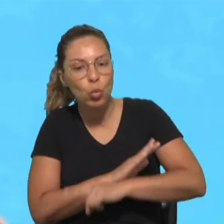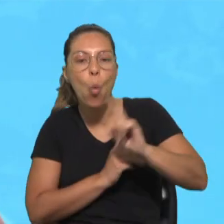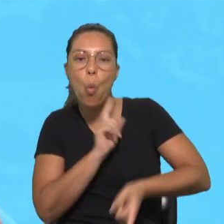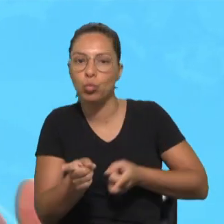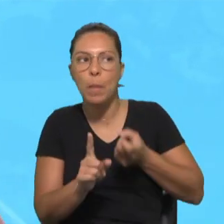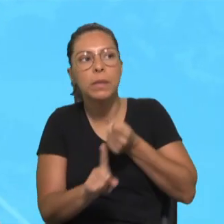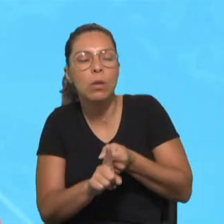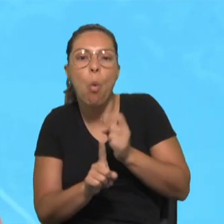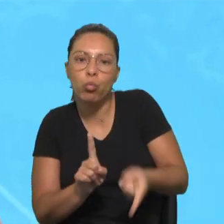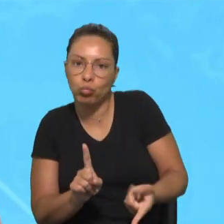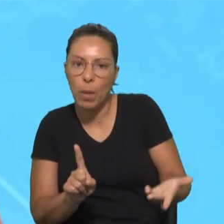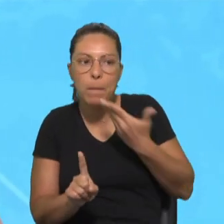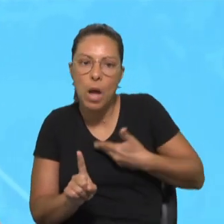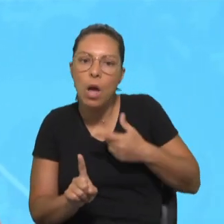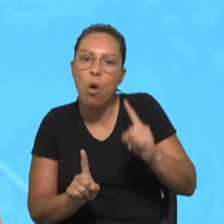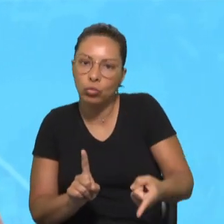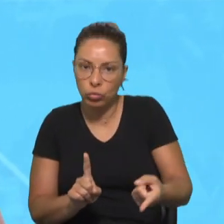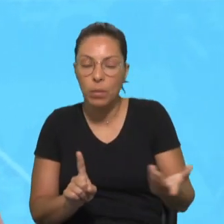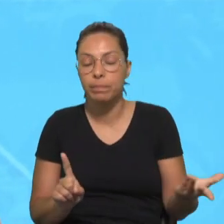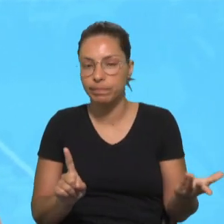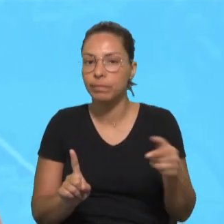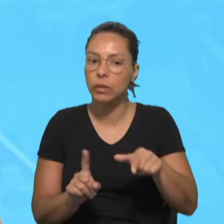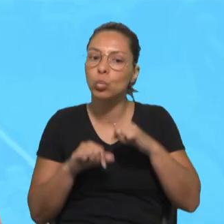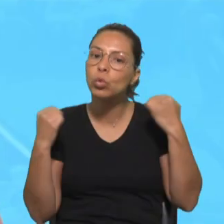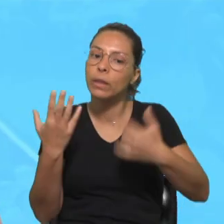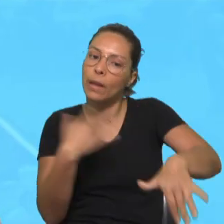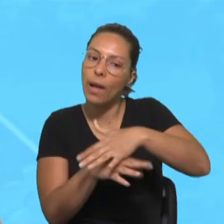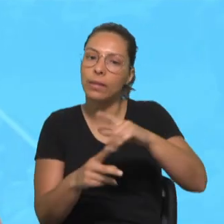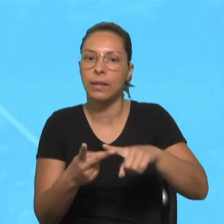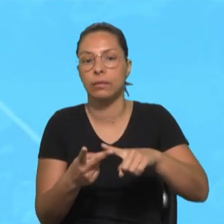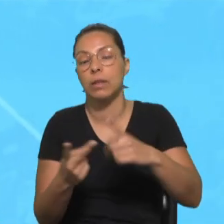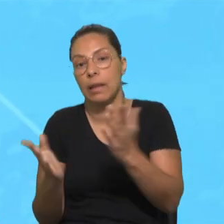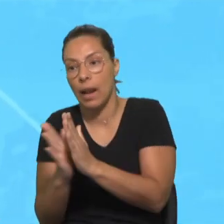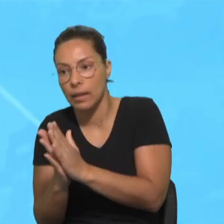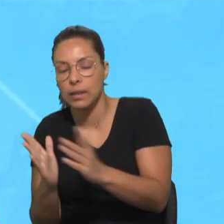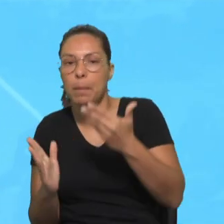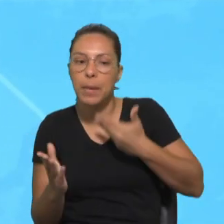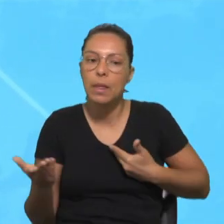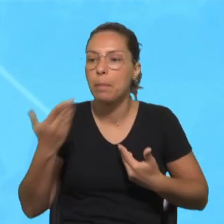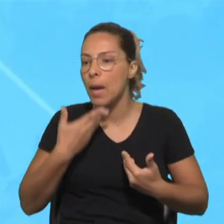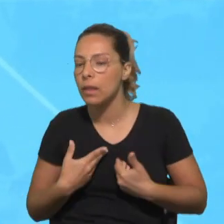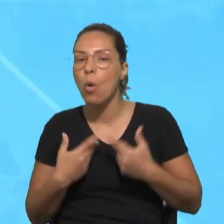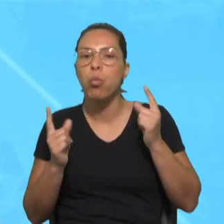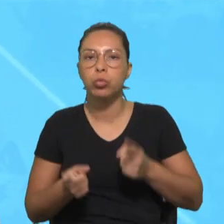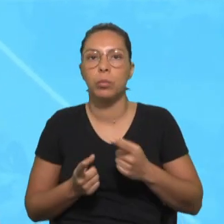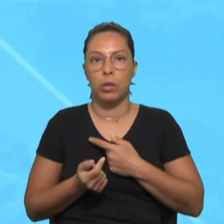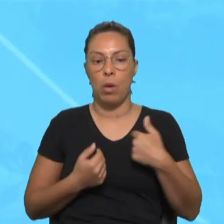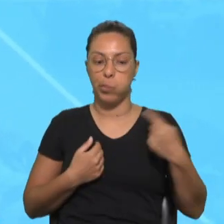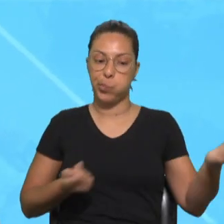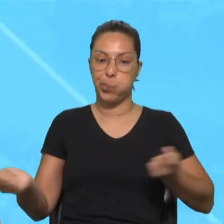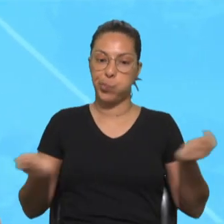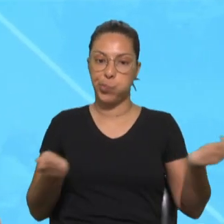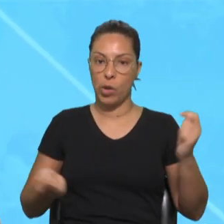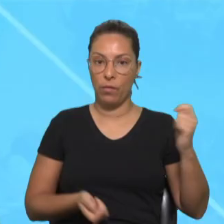que é que nos é pedido, o que é que a sociedade de hoje e a Igreja nos pede como cooperadoras da família, como instituto